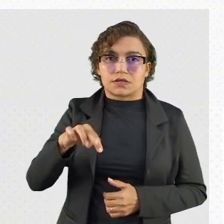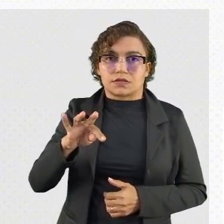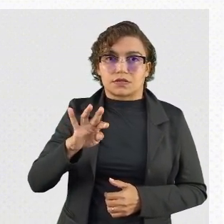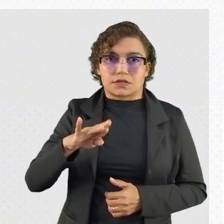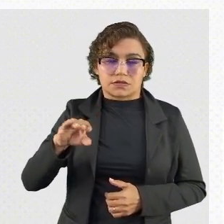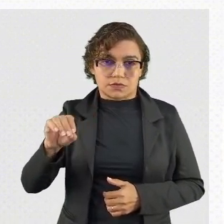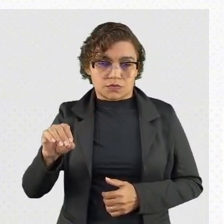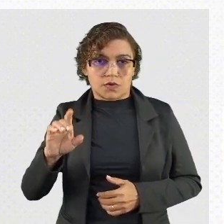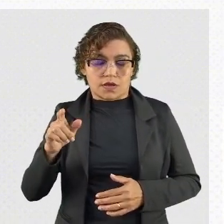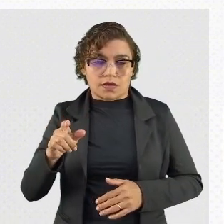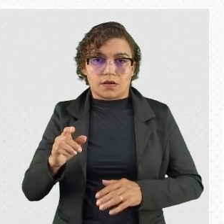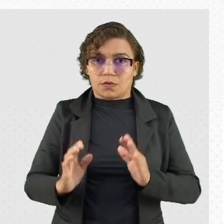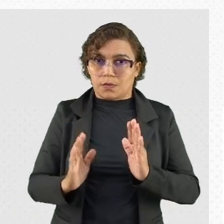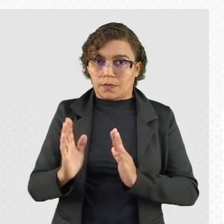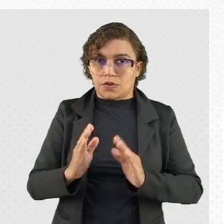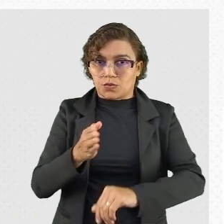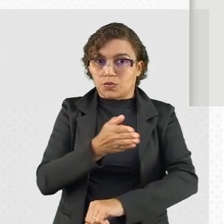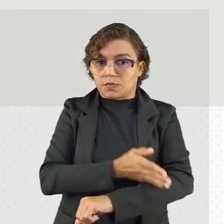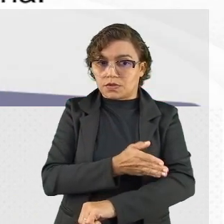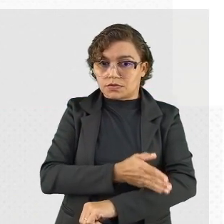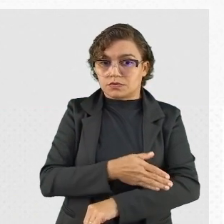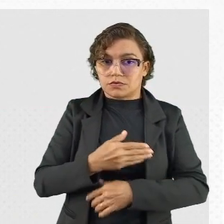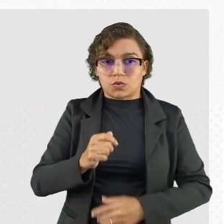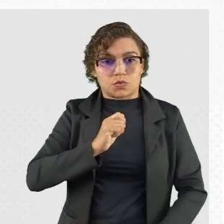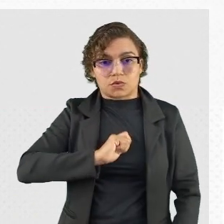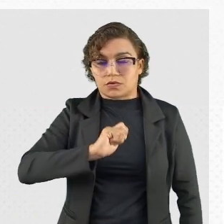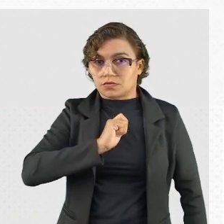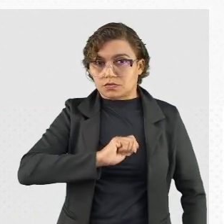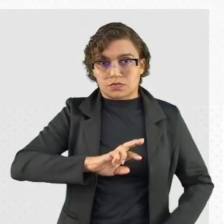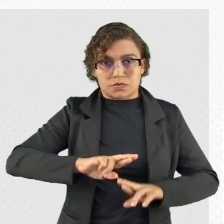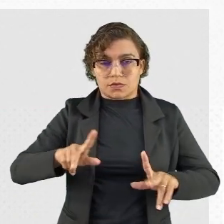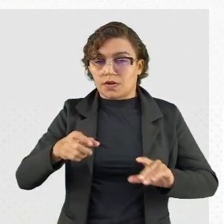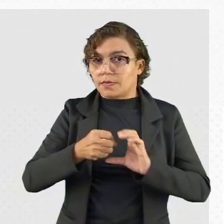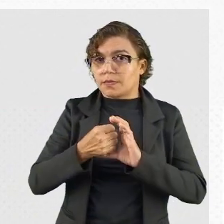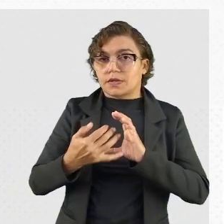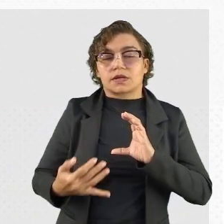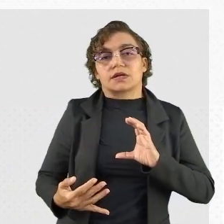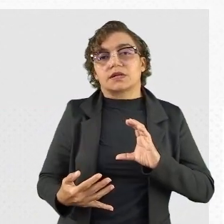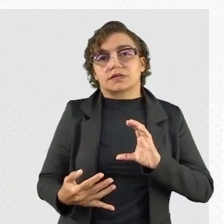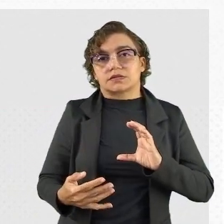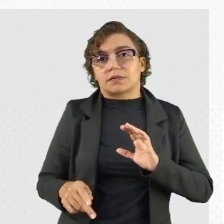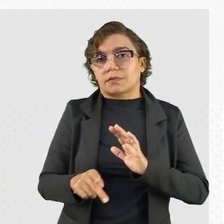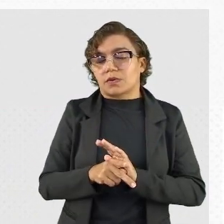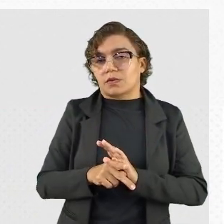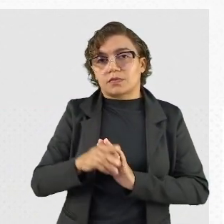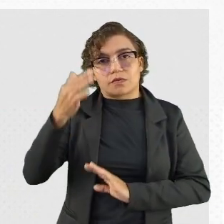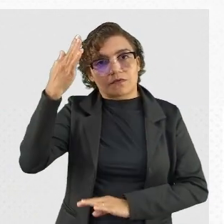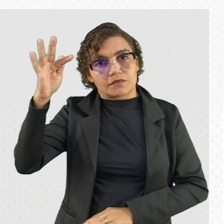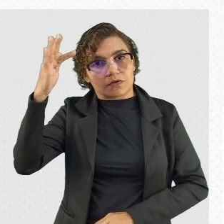período medieval. Então, o antropocentrismo não é uma característica da filosofia cristã.